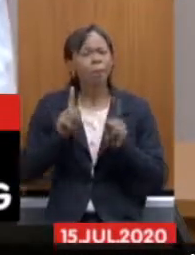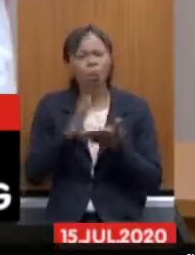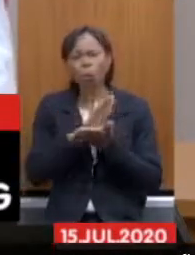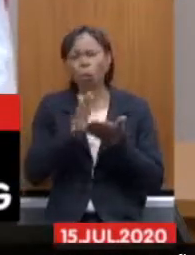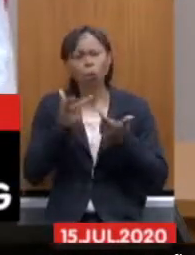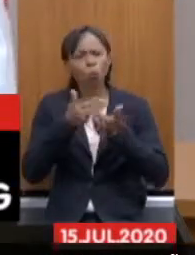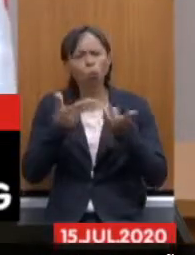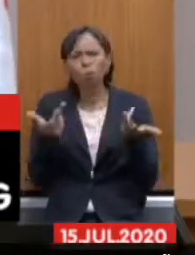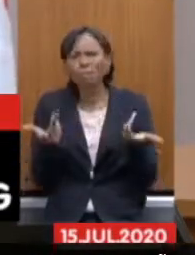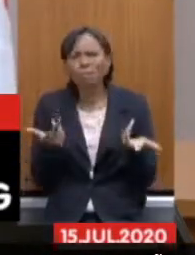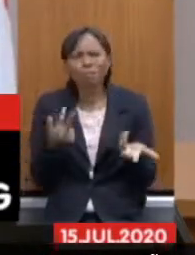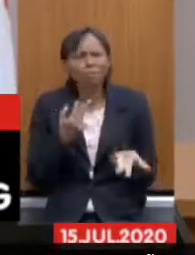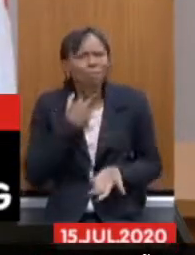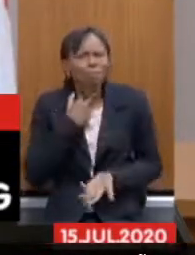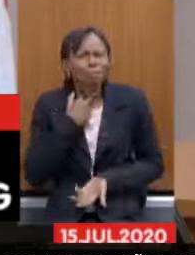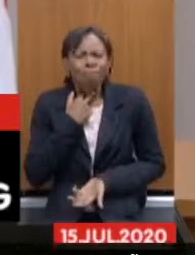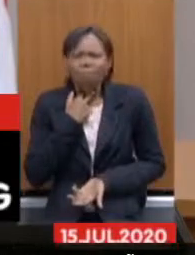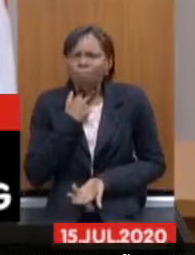inadmissíveis